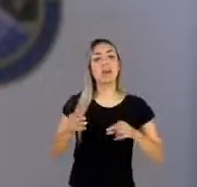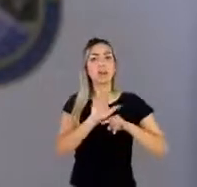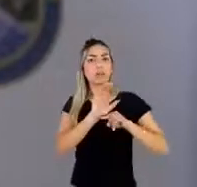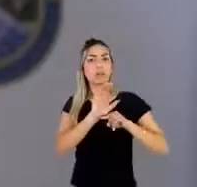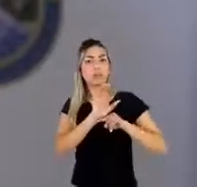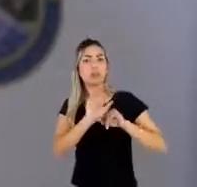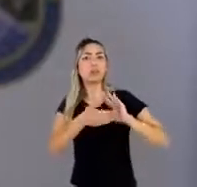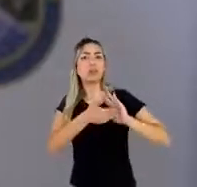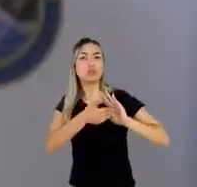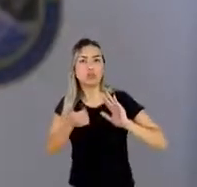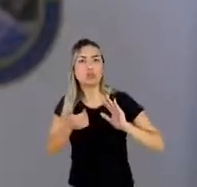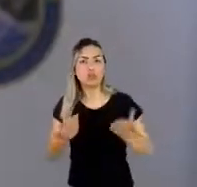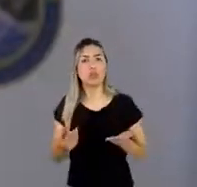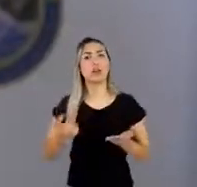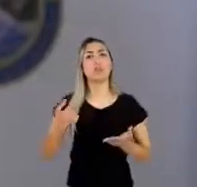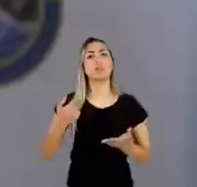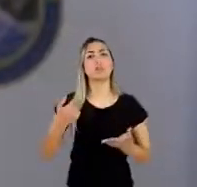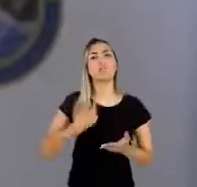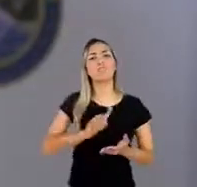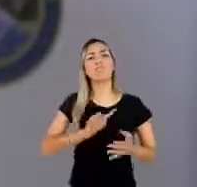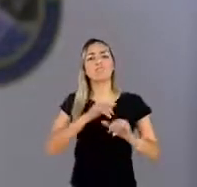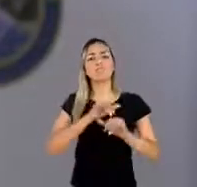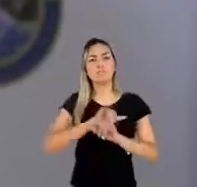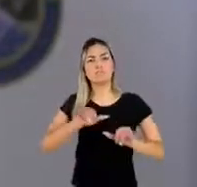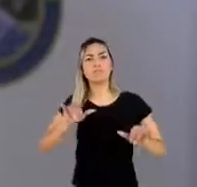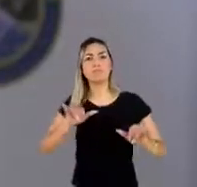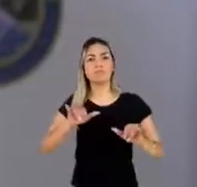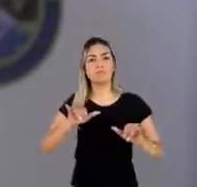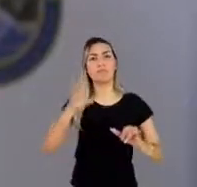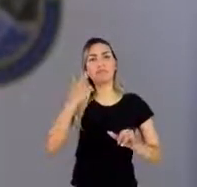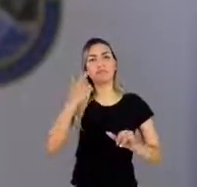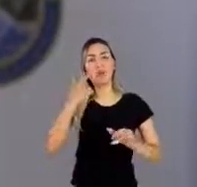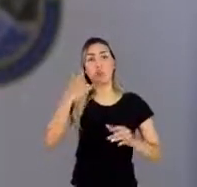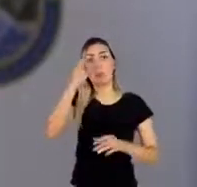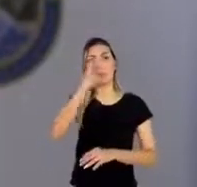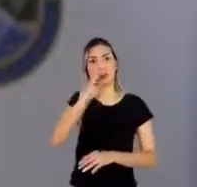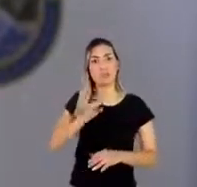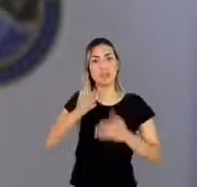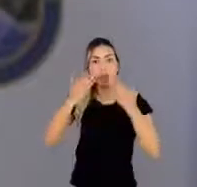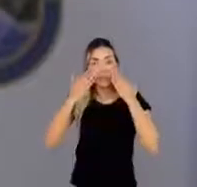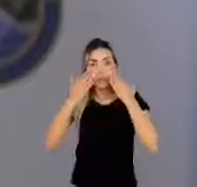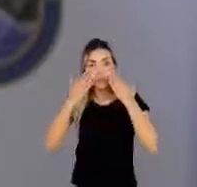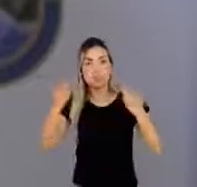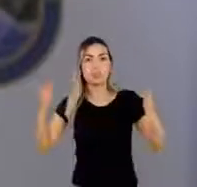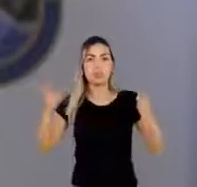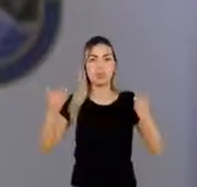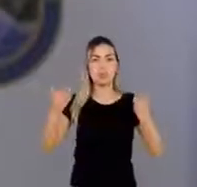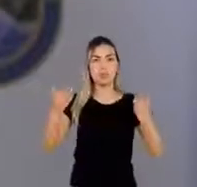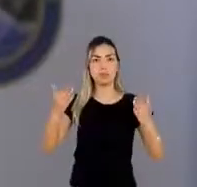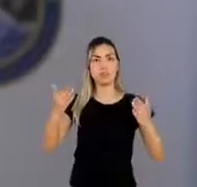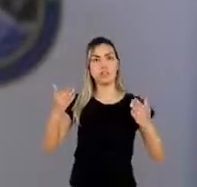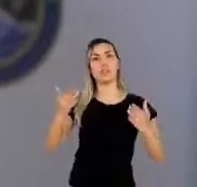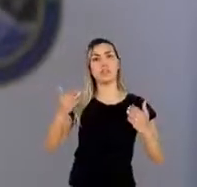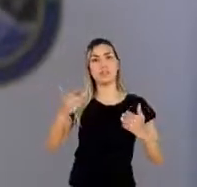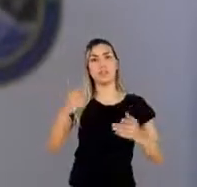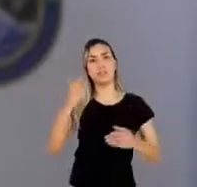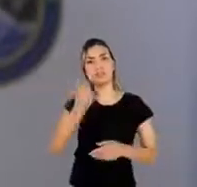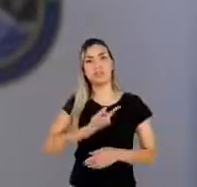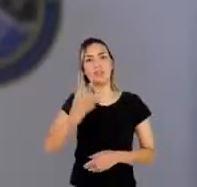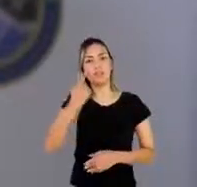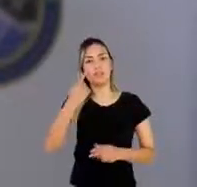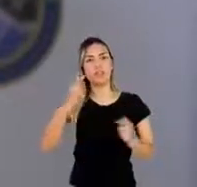devo mencionar a posição de destaque do Brasil no que se refere aos avanços e